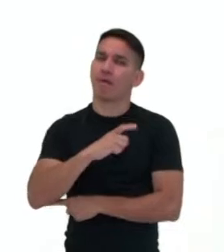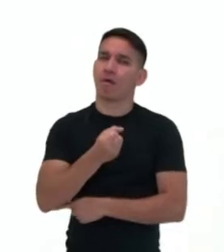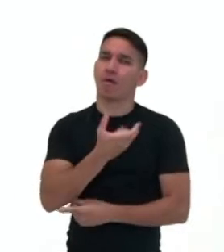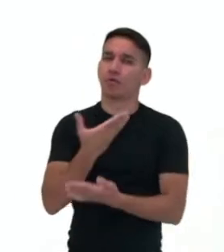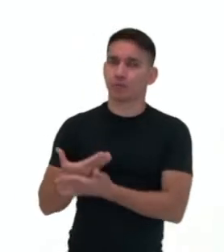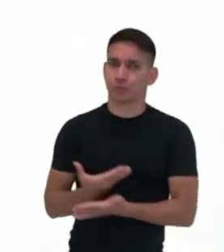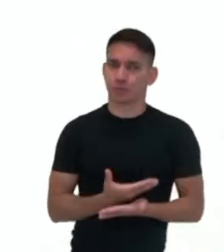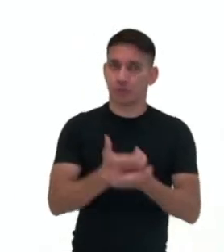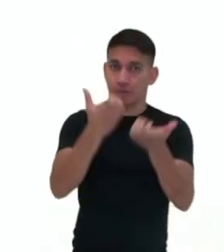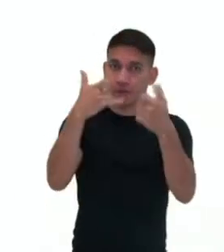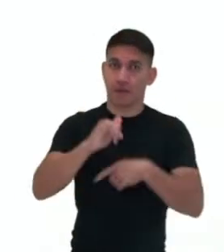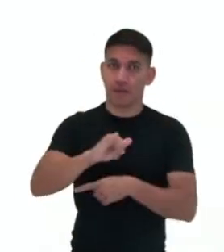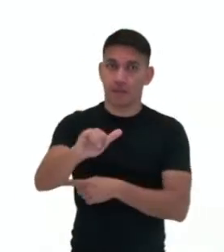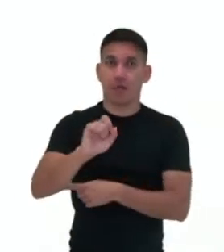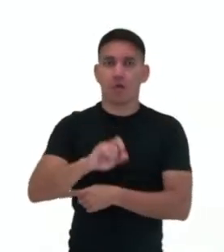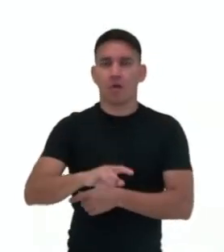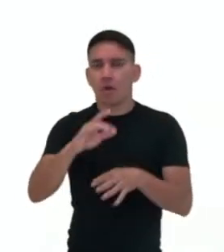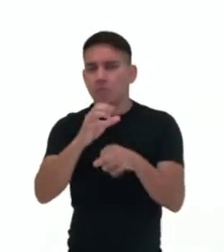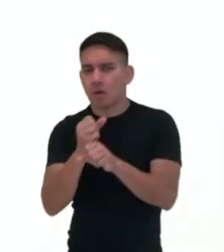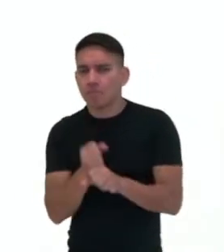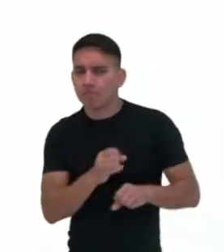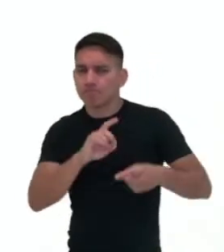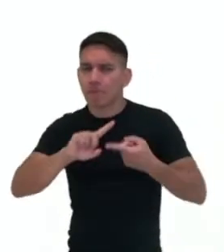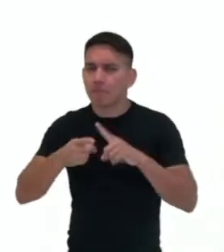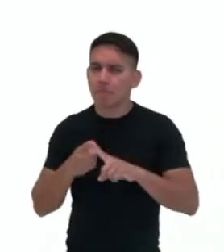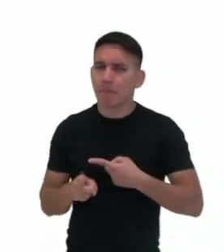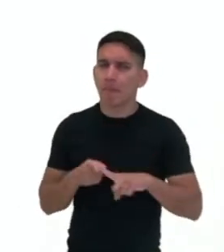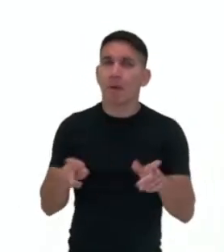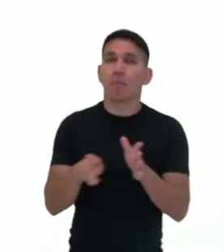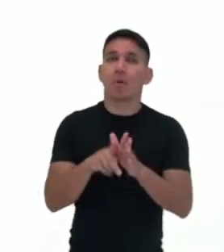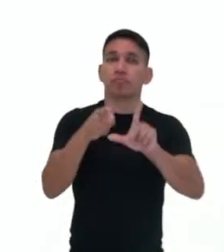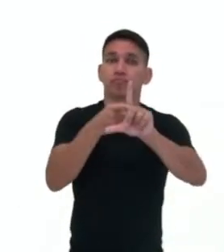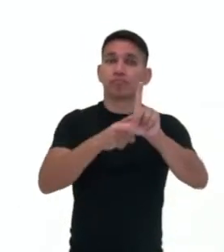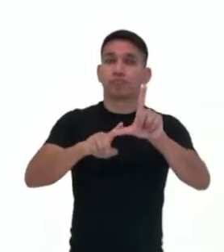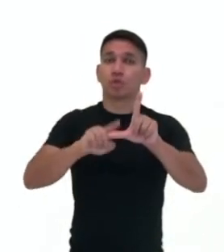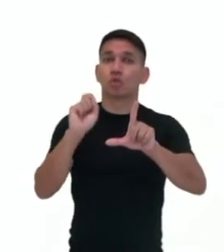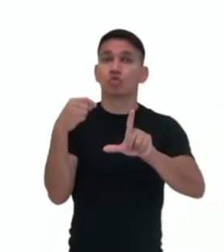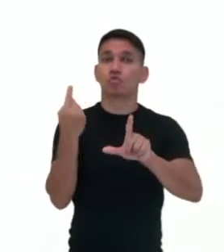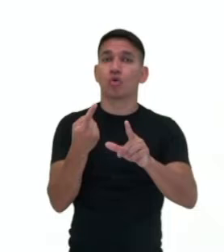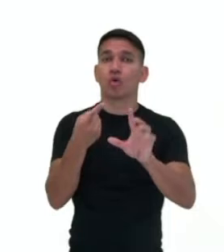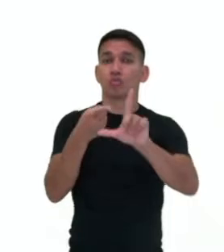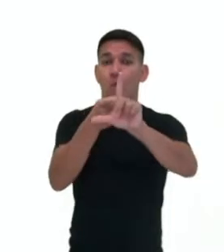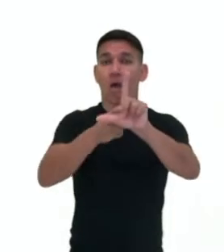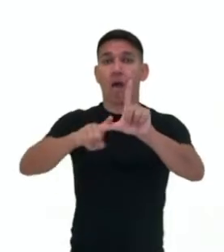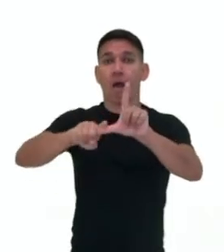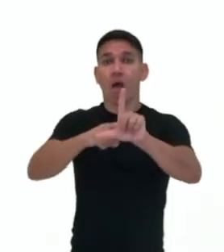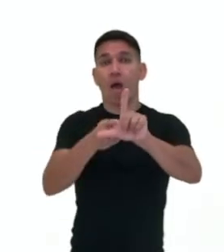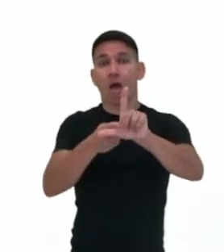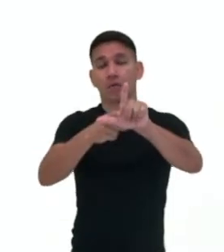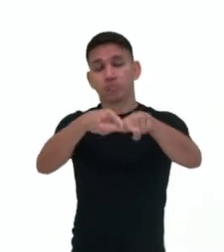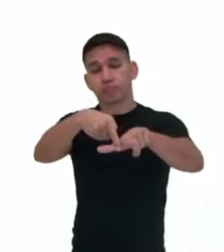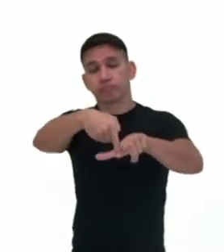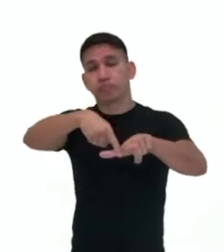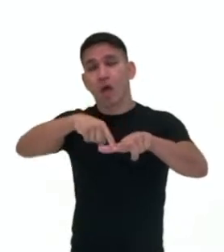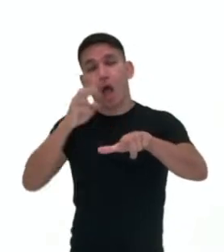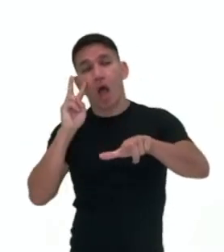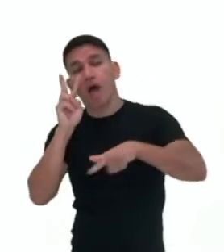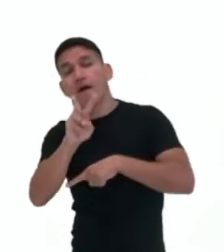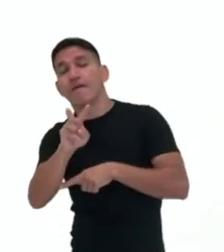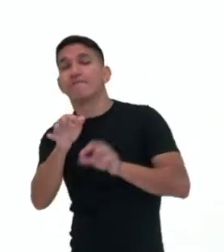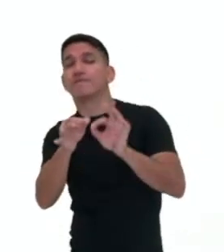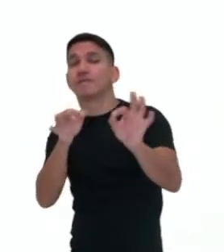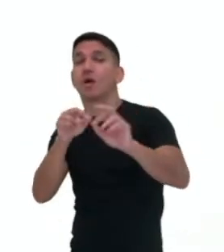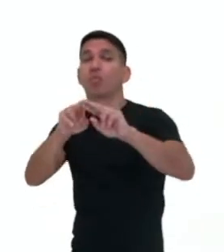distância é calculada tomando como base o nosso ângulo de visão, tá bom? E aí, olha só, um